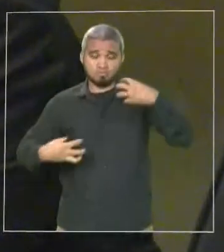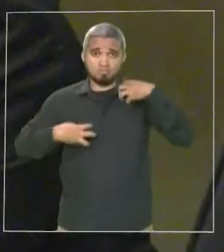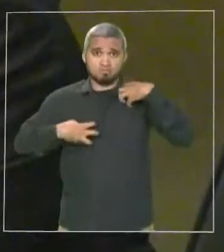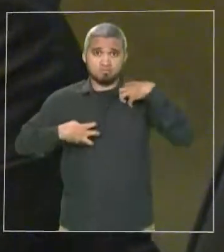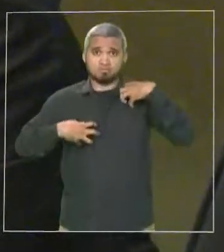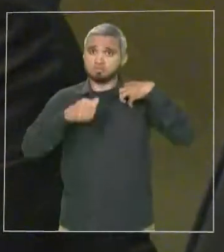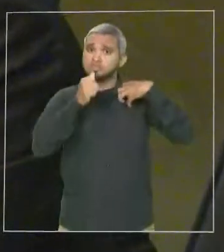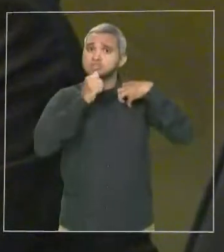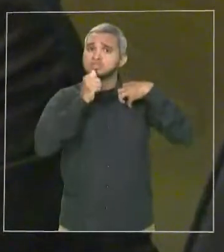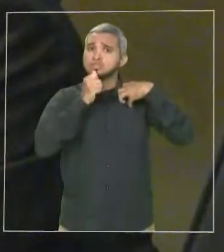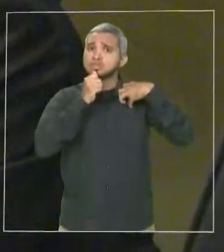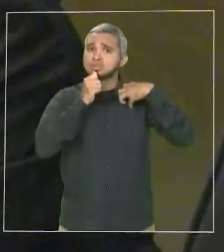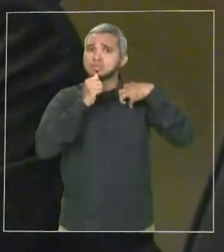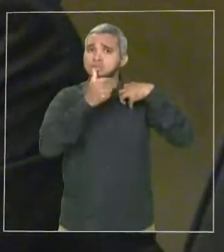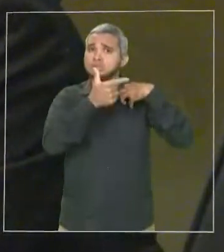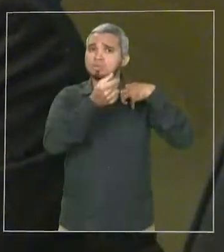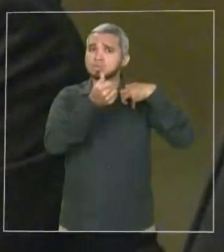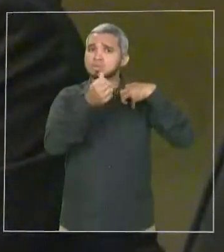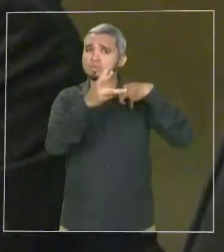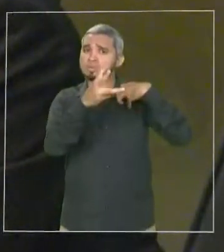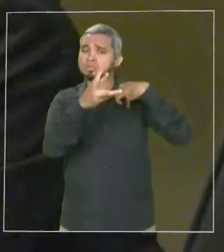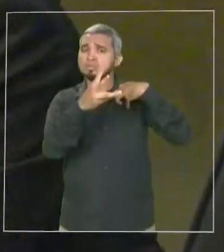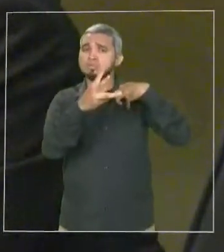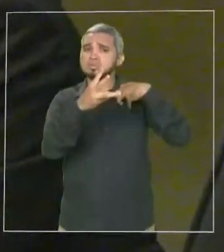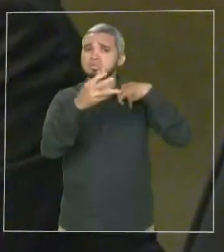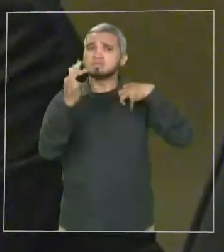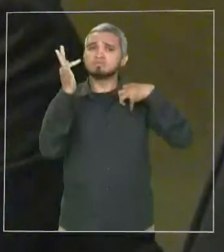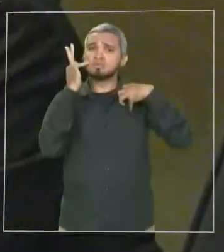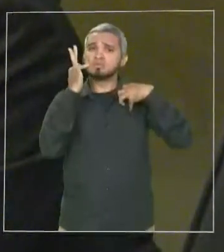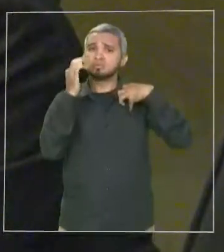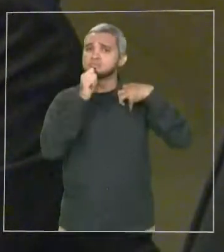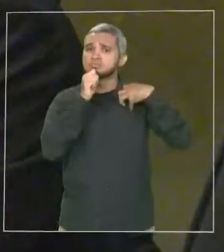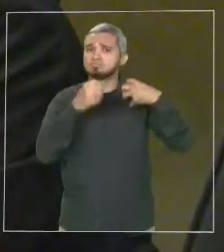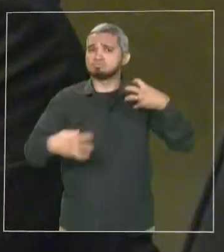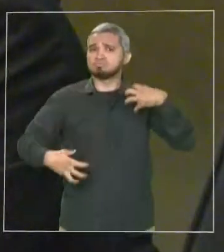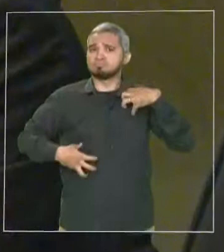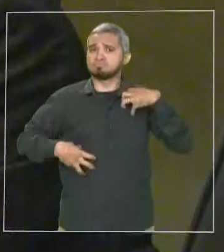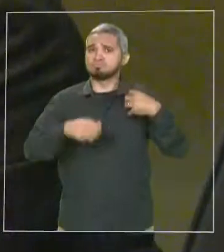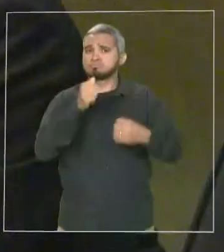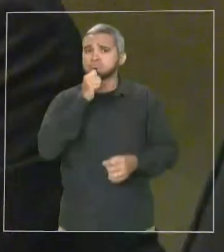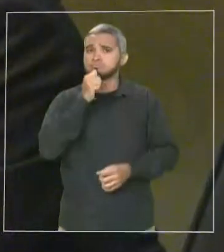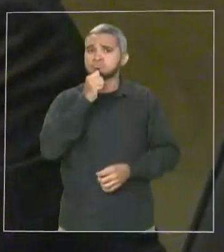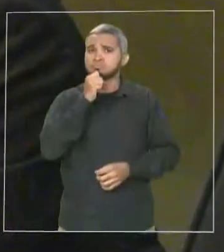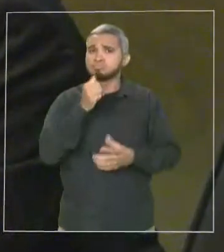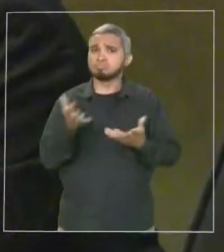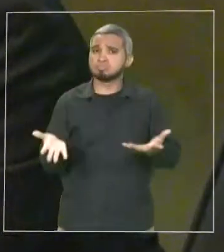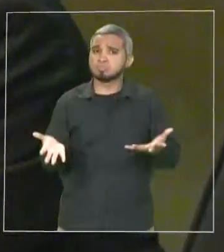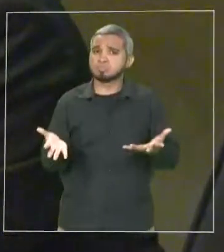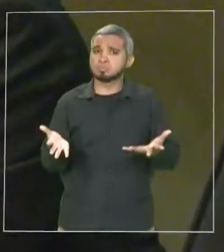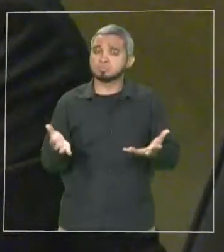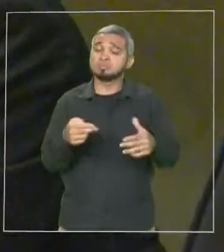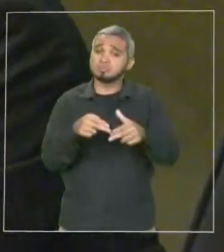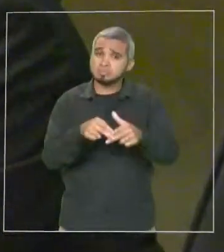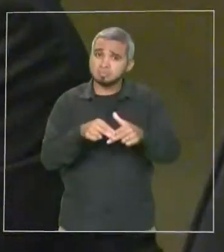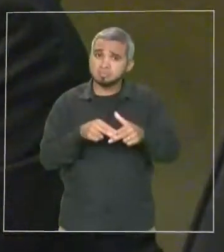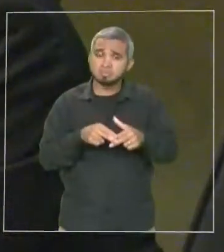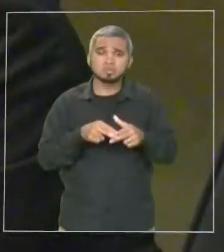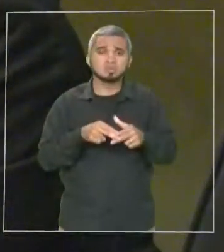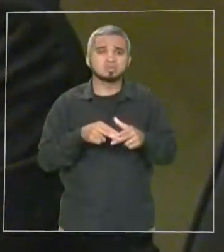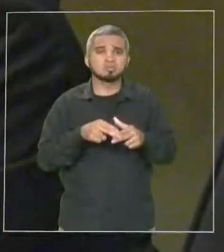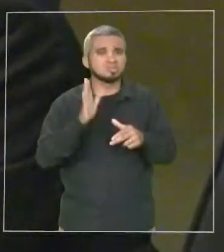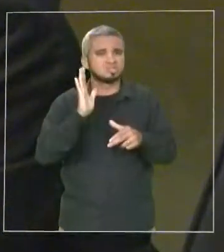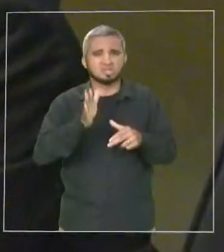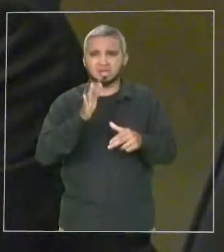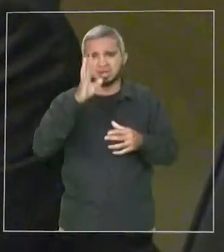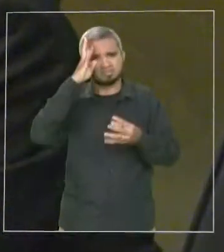eleito. Portanto, os fatos reais, por si só, já traz